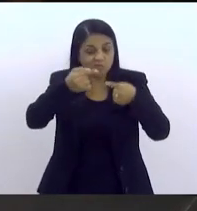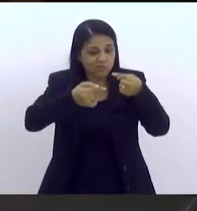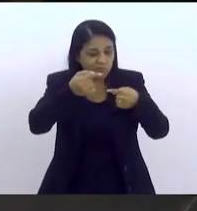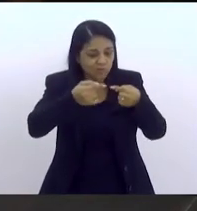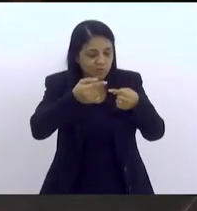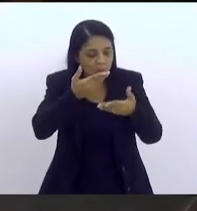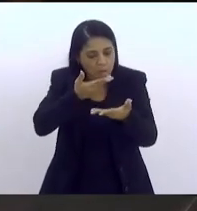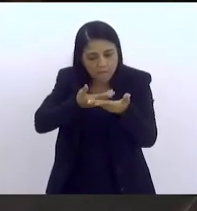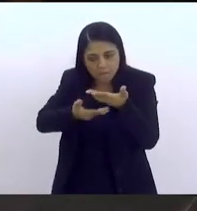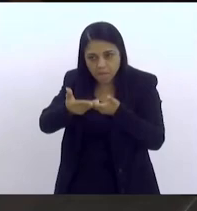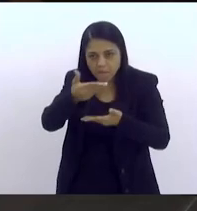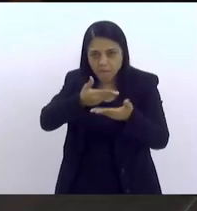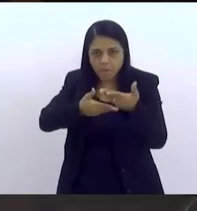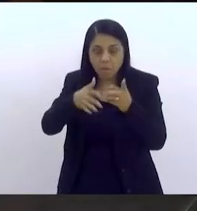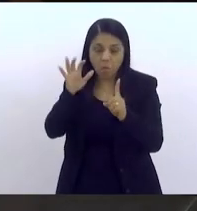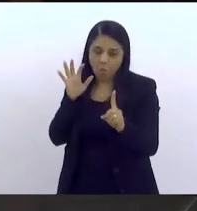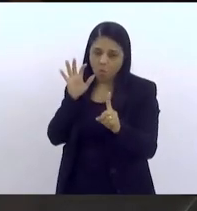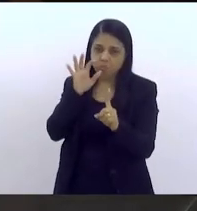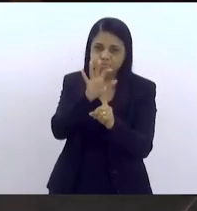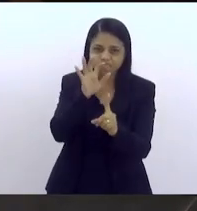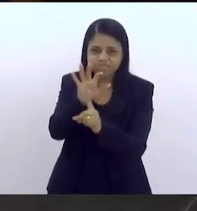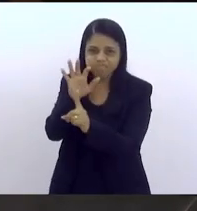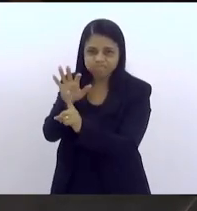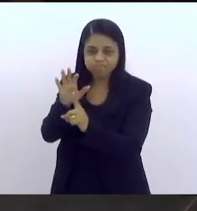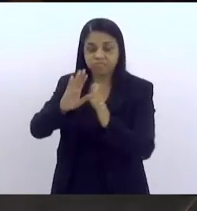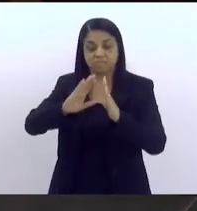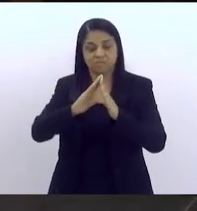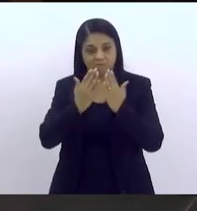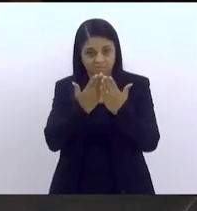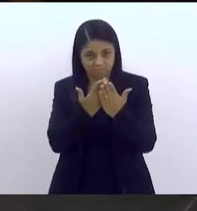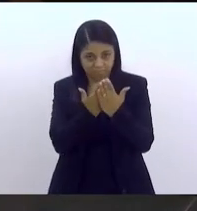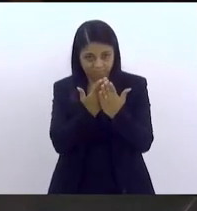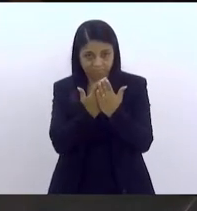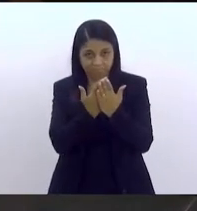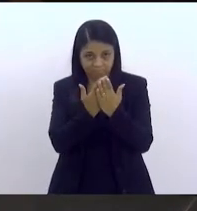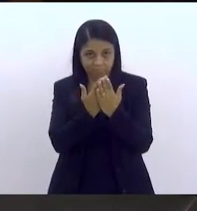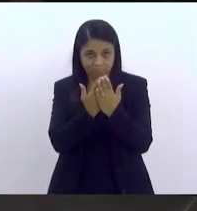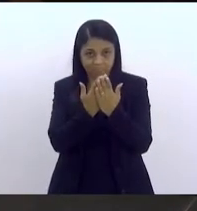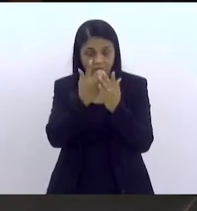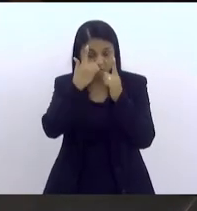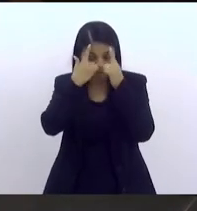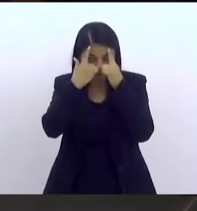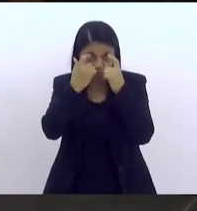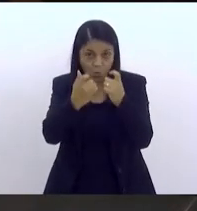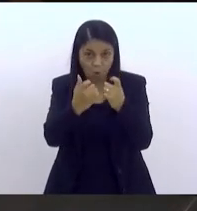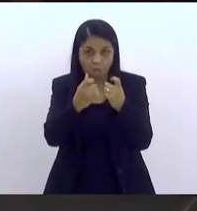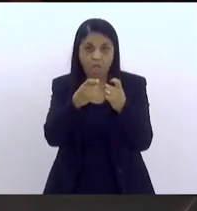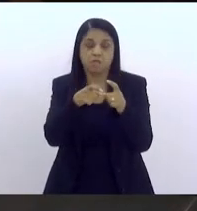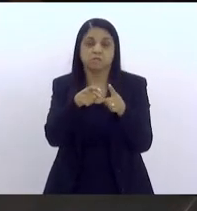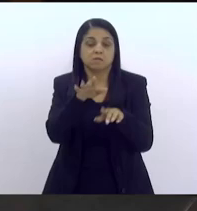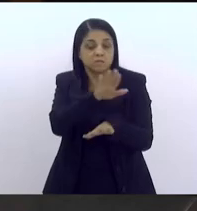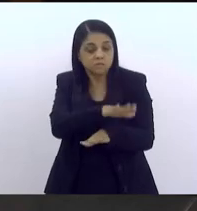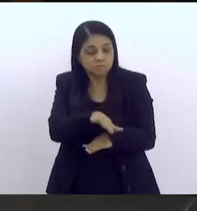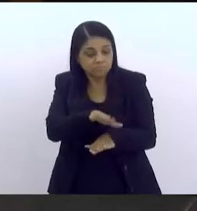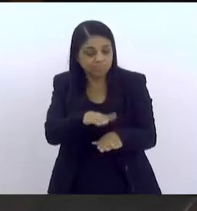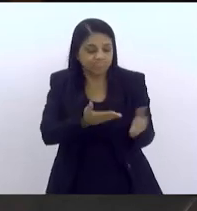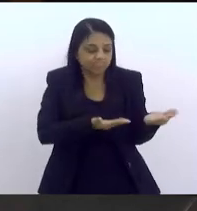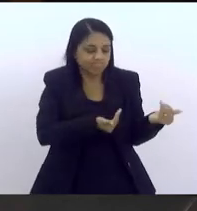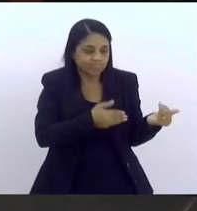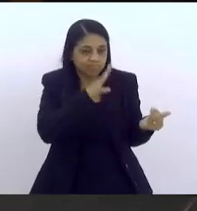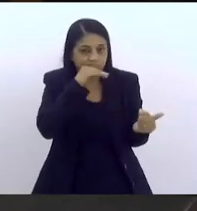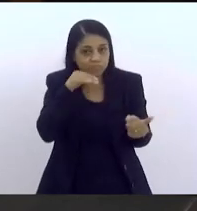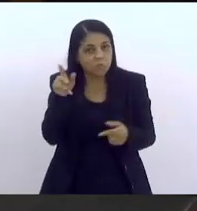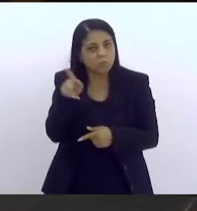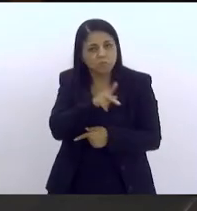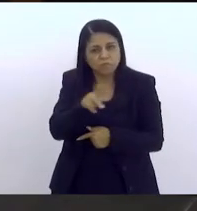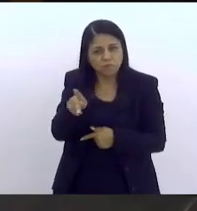articula os ataques contra as escolas como ato de violência no qual crianças adolescentes e